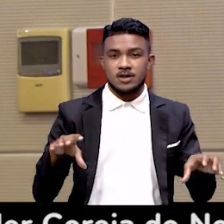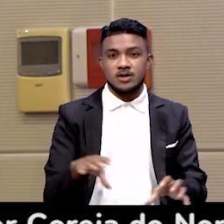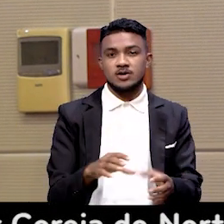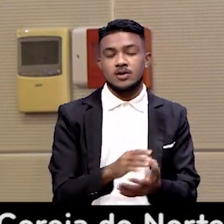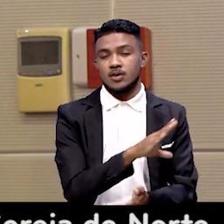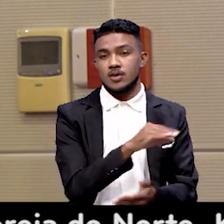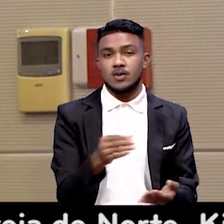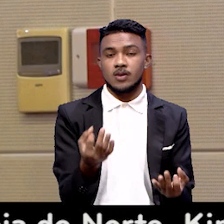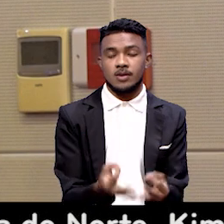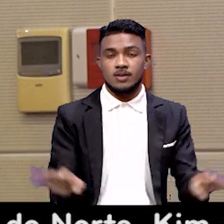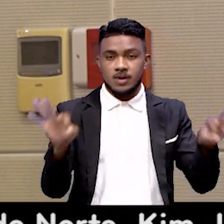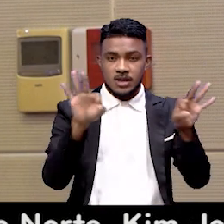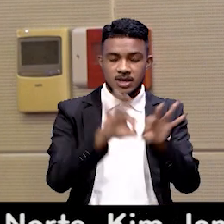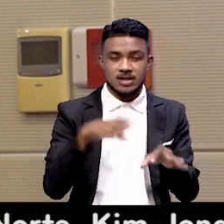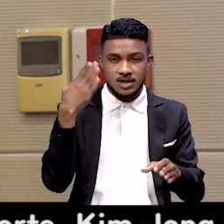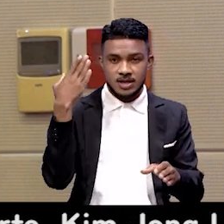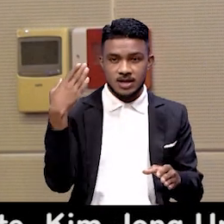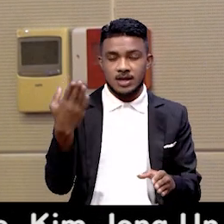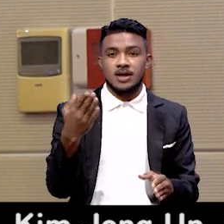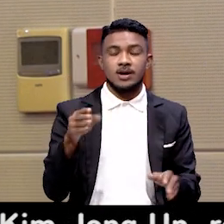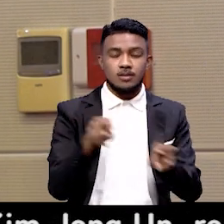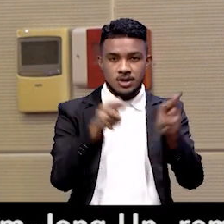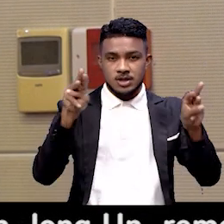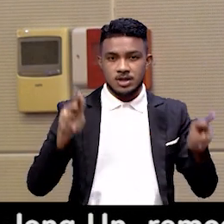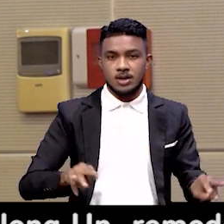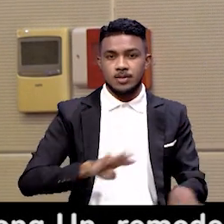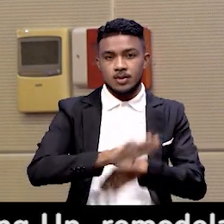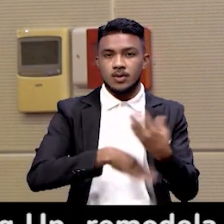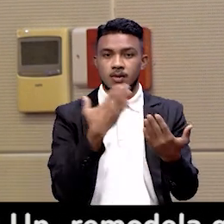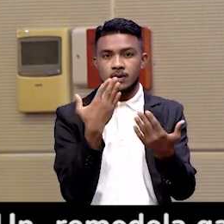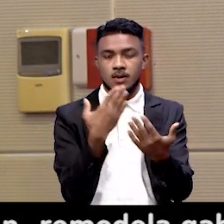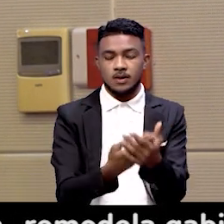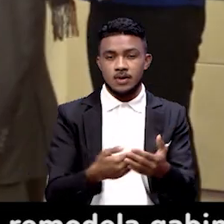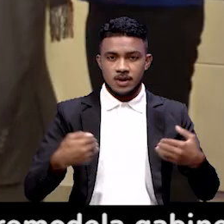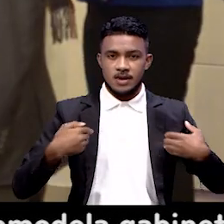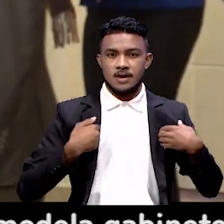principais bibliotecas de Dili e dos restantes municípios, assim como da Raio.